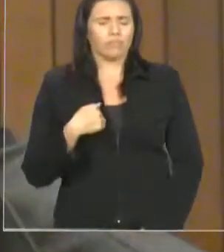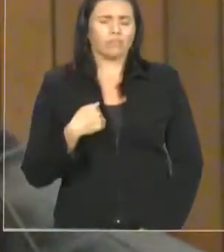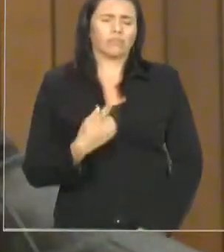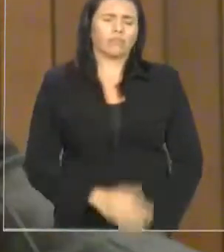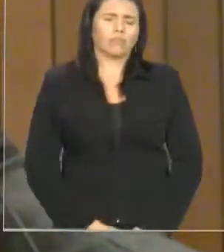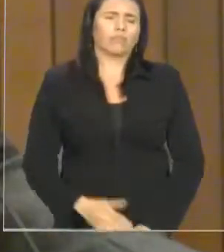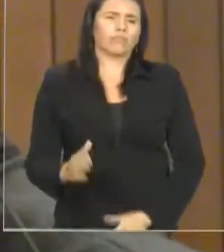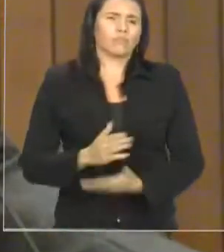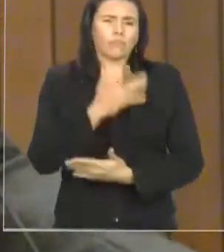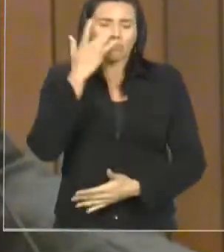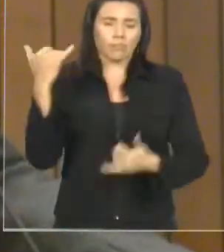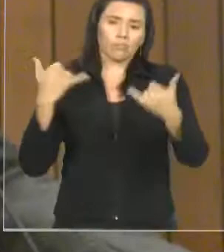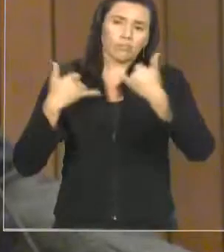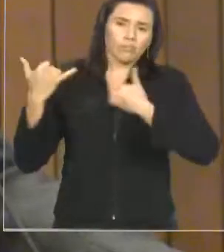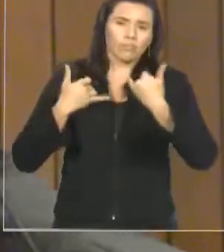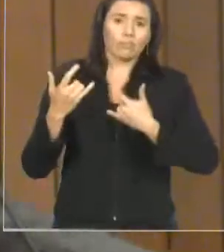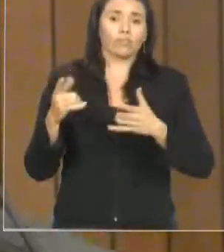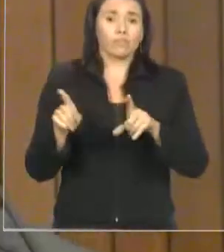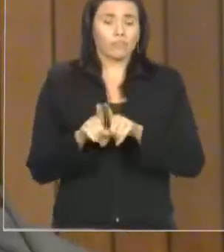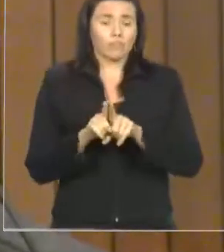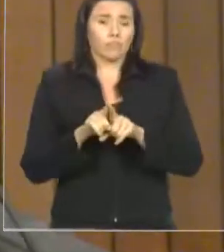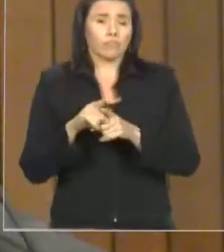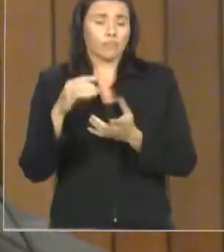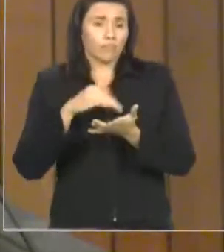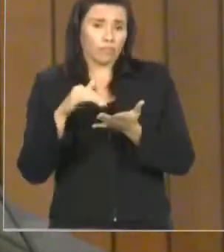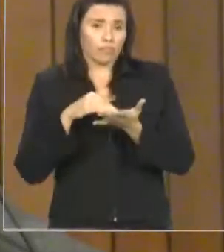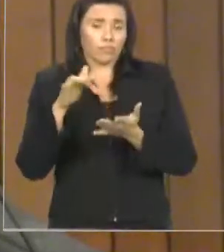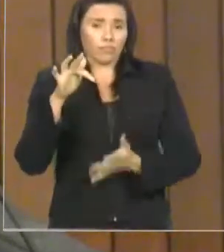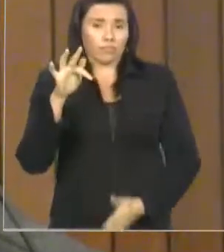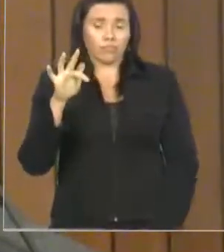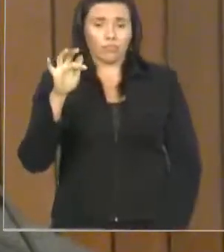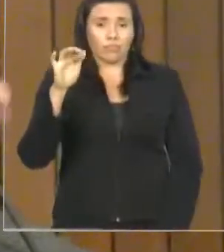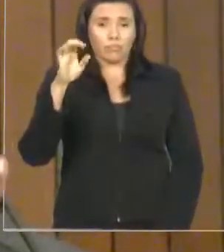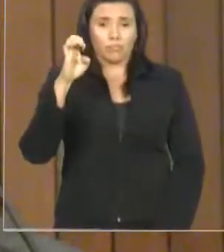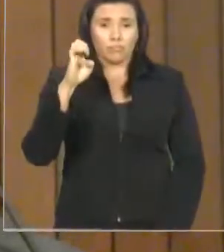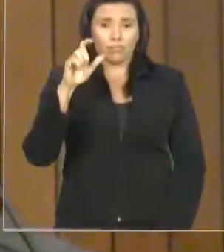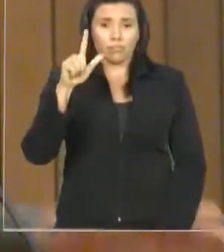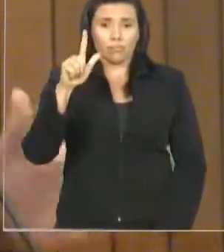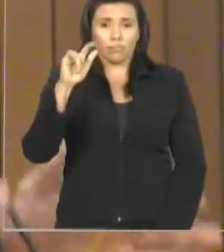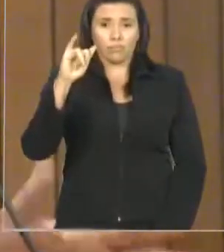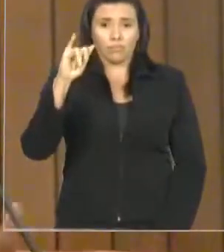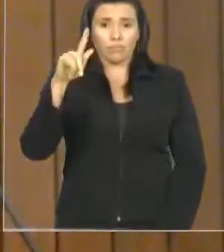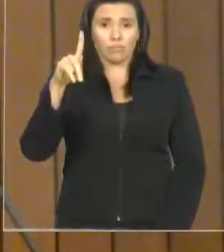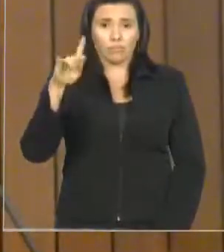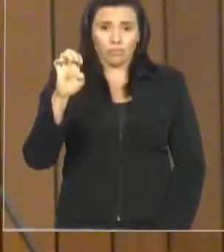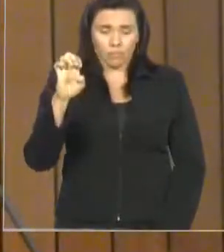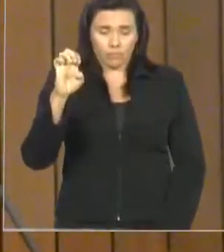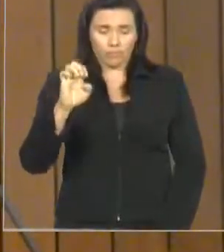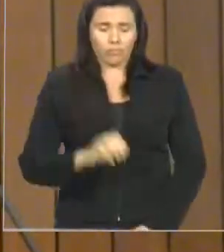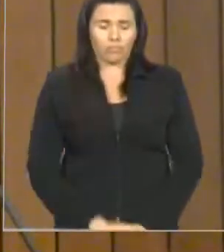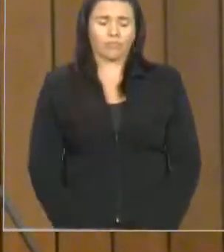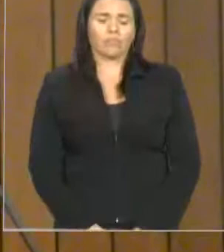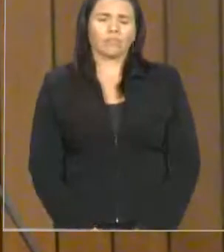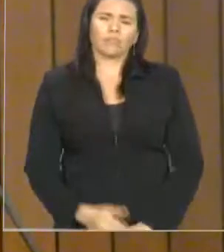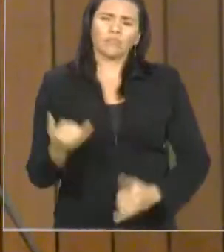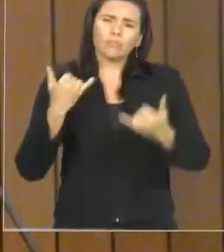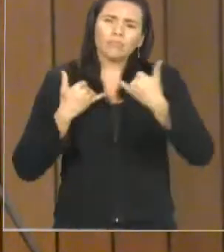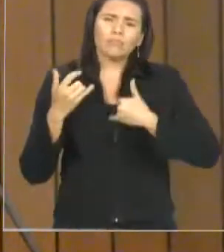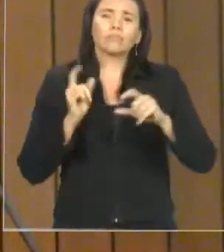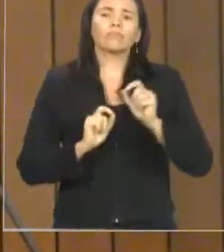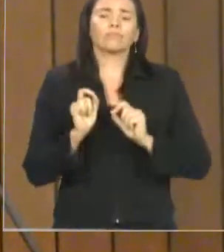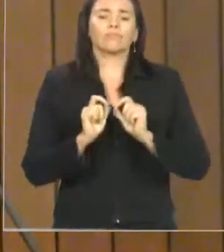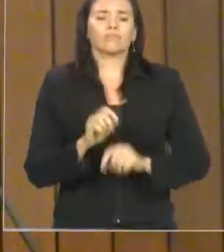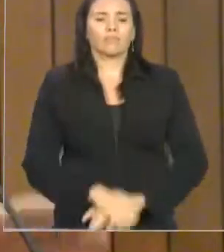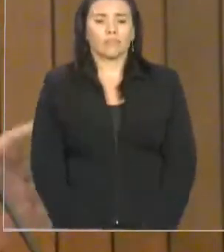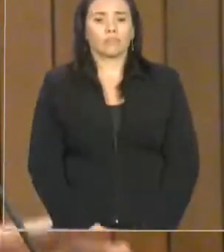querido secretário Felipe Camarão, da Educação, que o governador Flávio Dino autorizou que